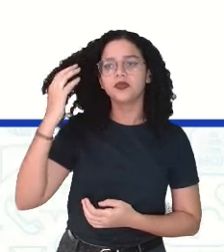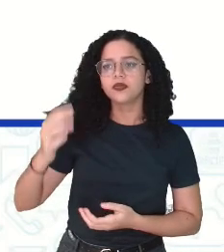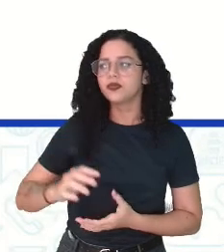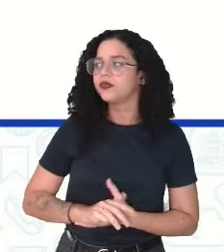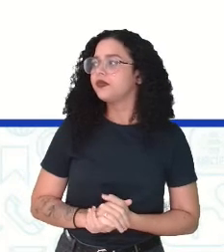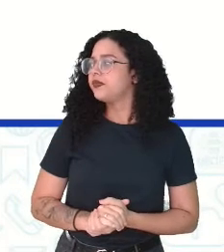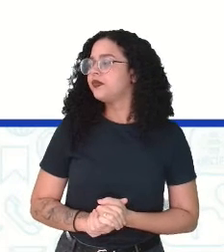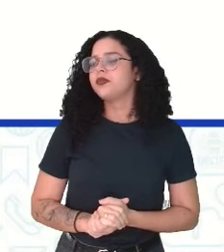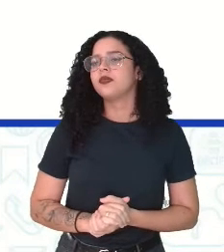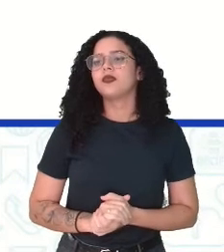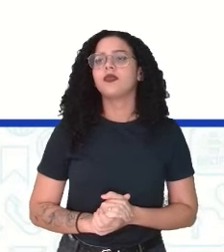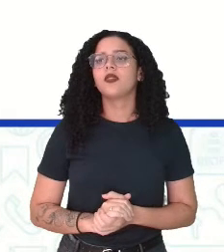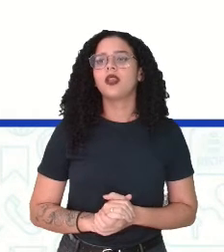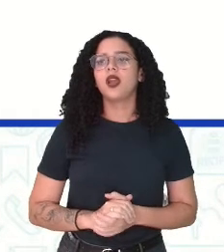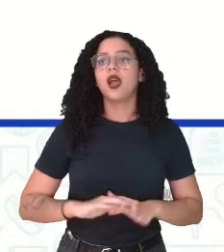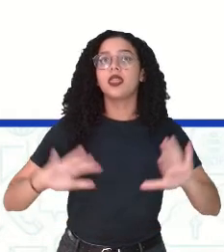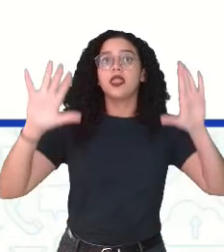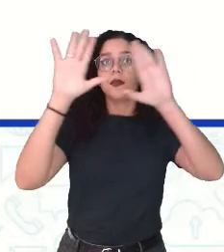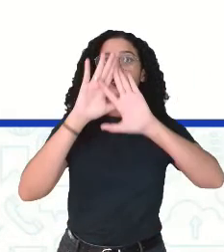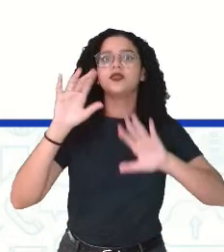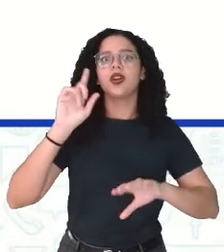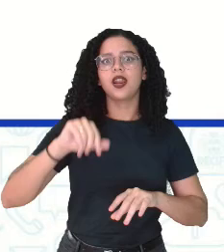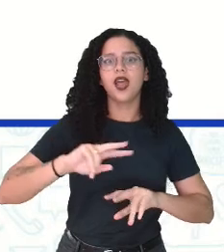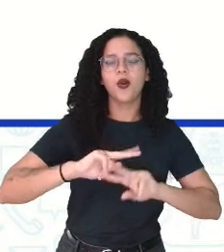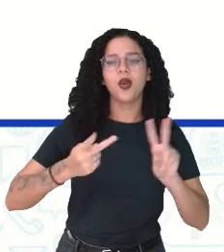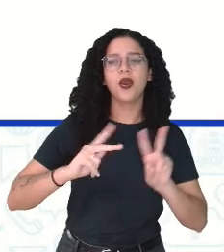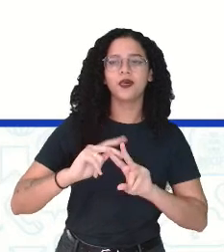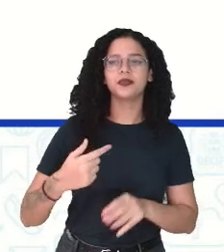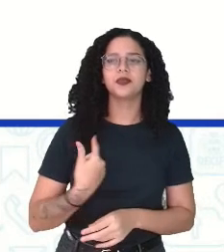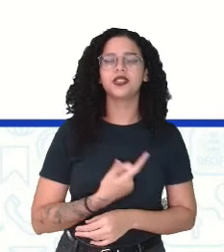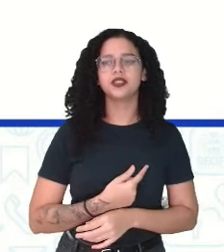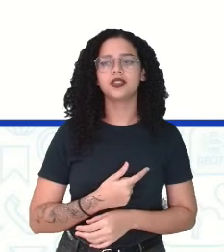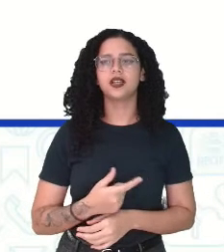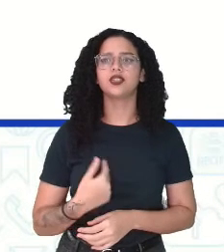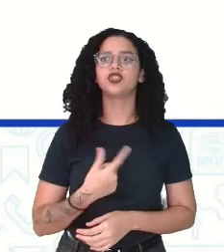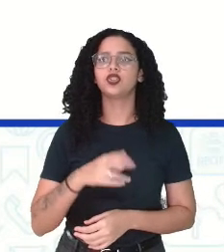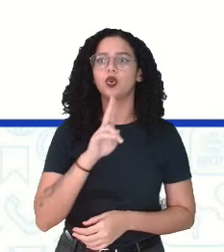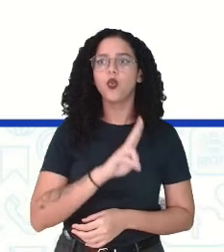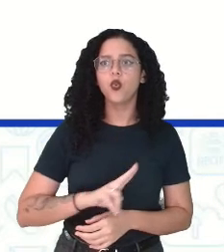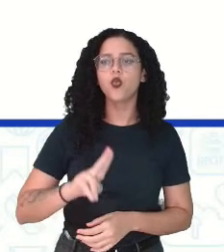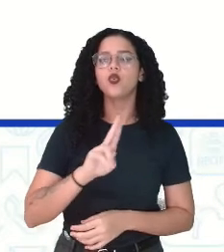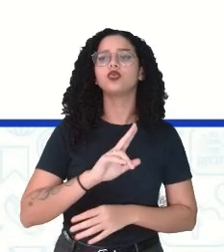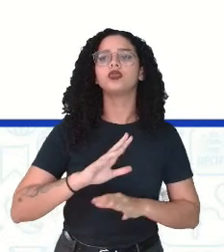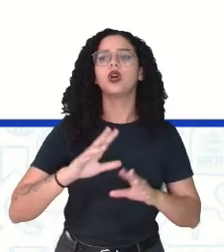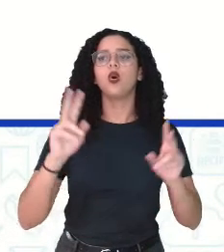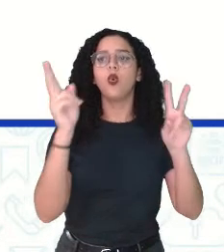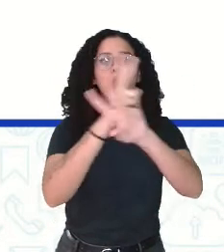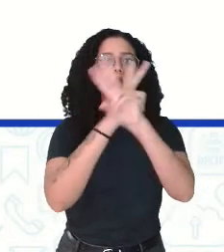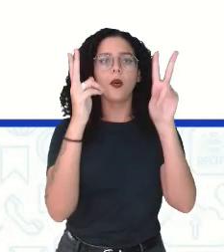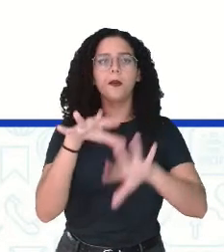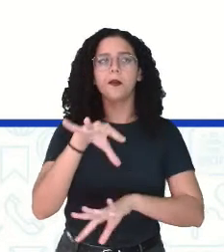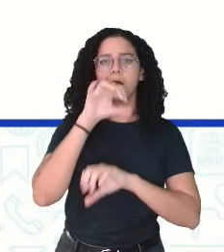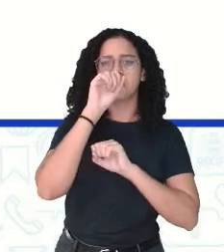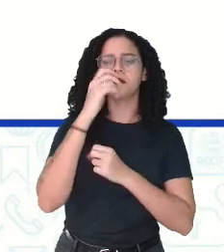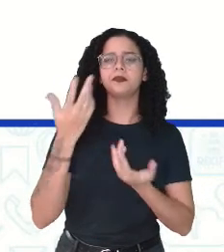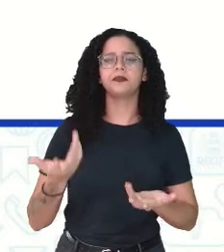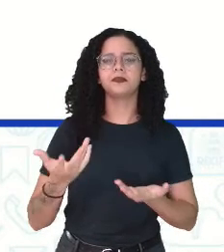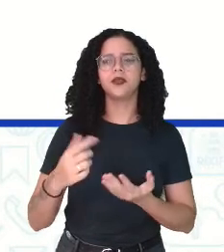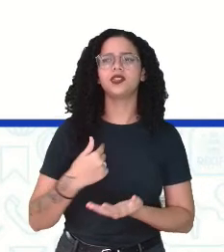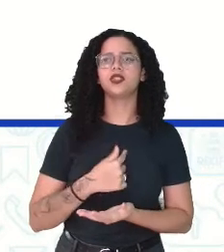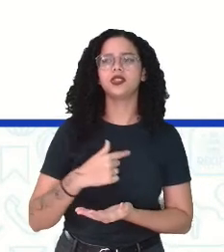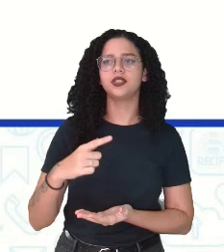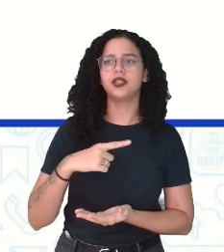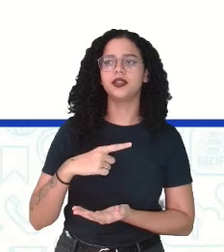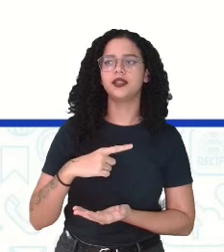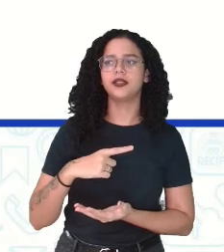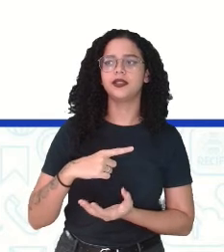A atmosfera é um recurso para a gente, né? Não é um recurso, a gente não utiliza a atmosfera, né, para respirar, porque a gente tem